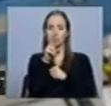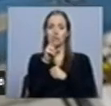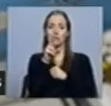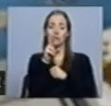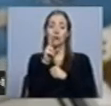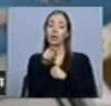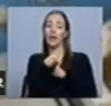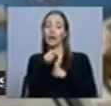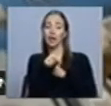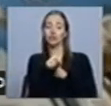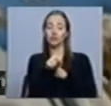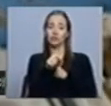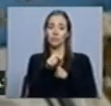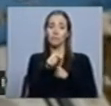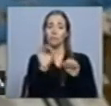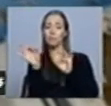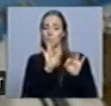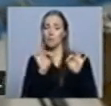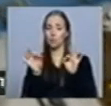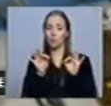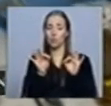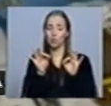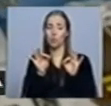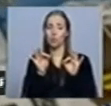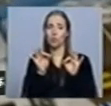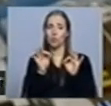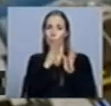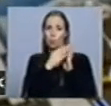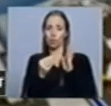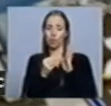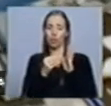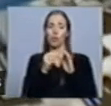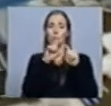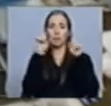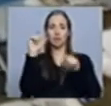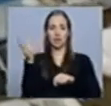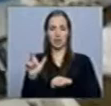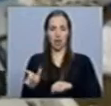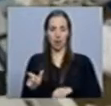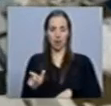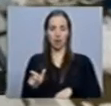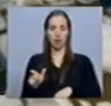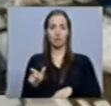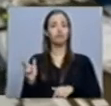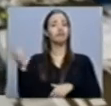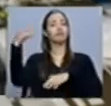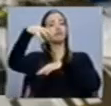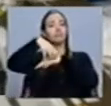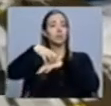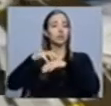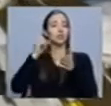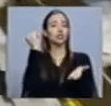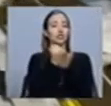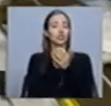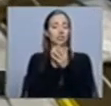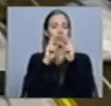este o dispositivo que foi criado por uma empresa italiana e que foi colocado, então, na Estação Espacial Internacional em 2011. Isto é um